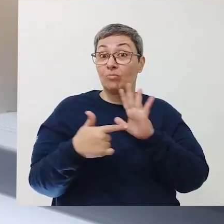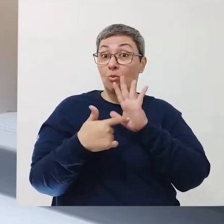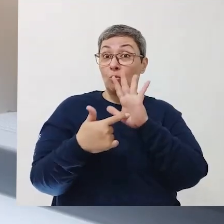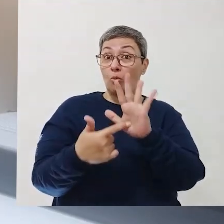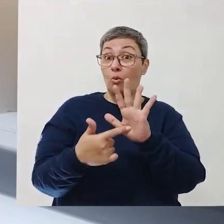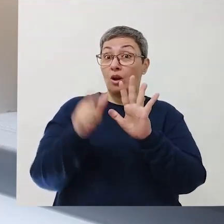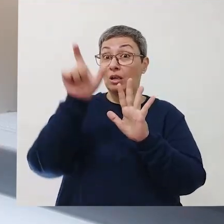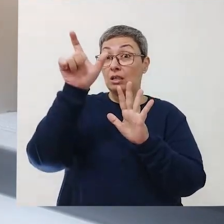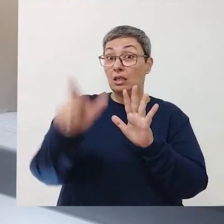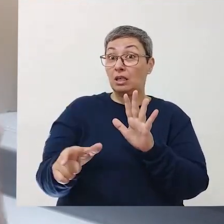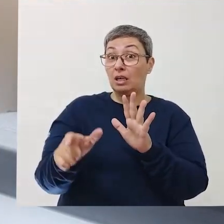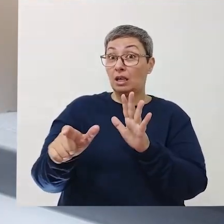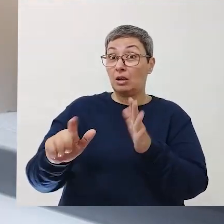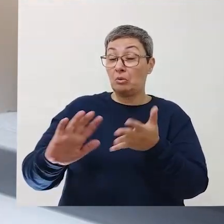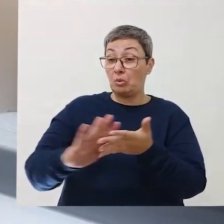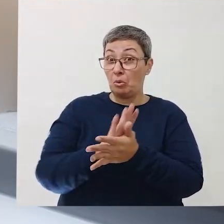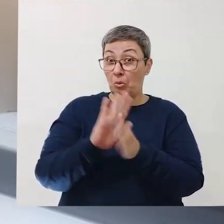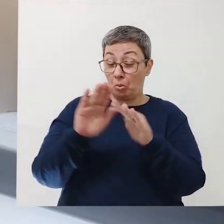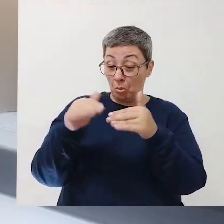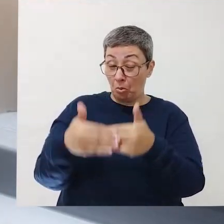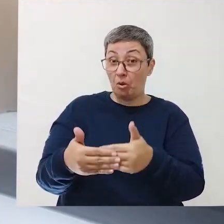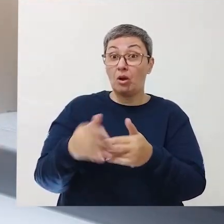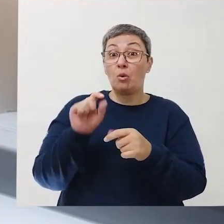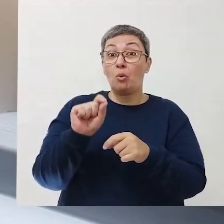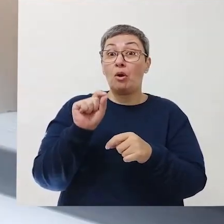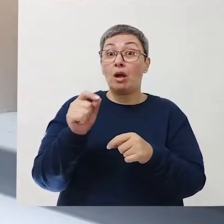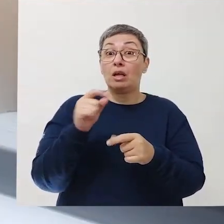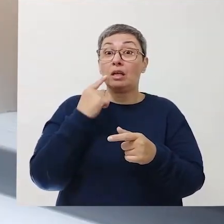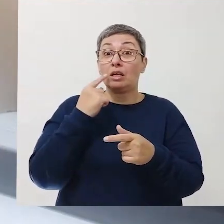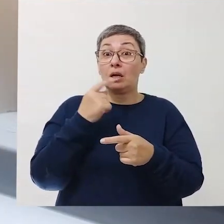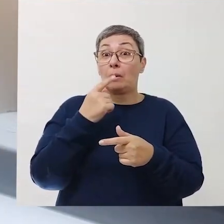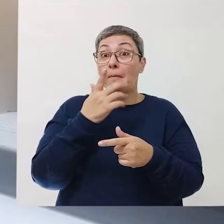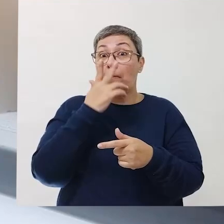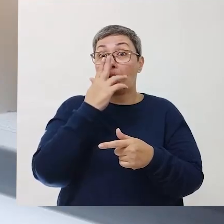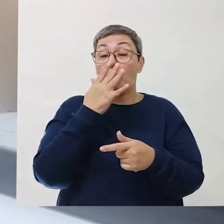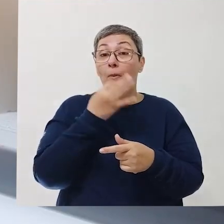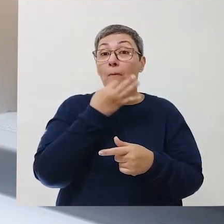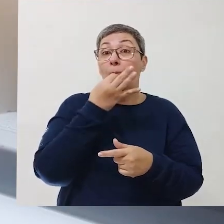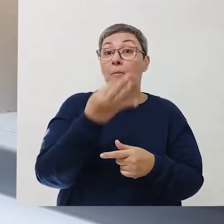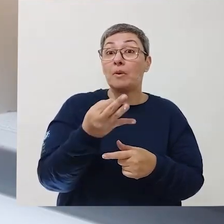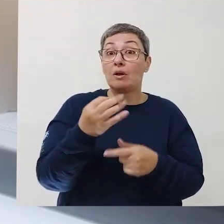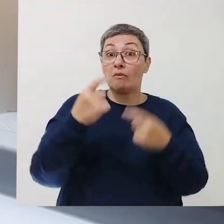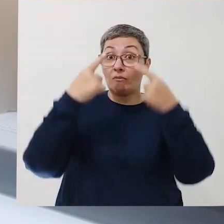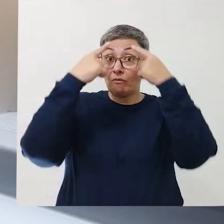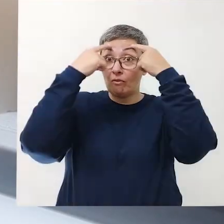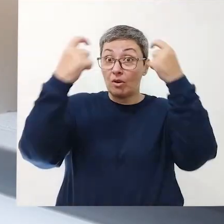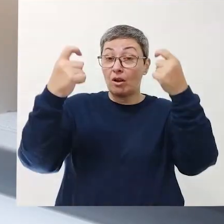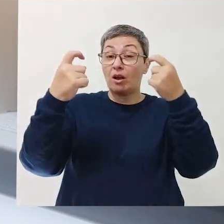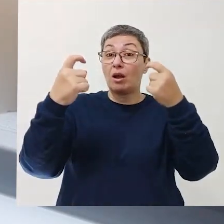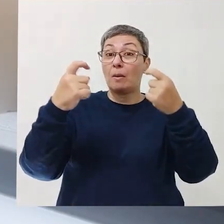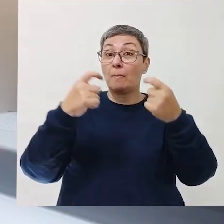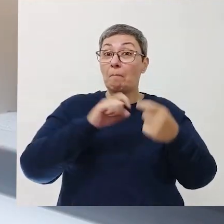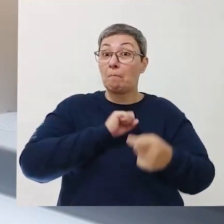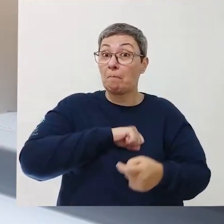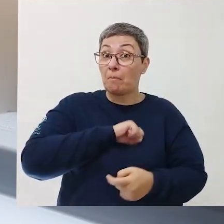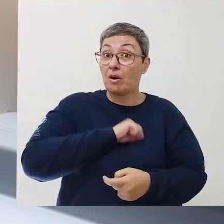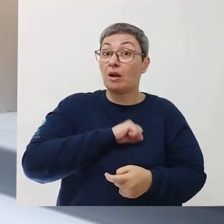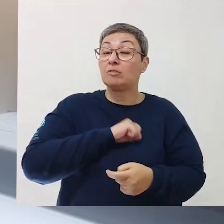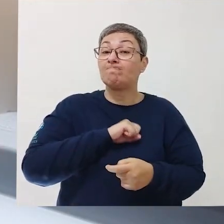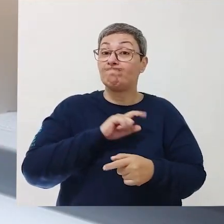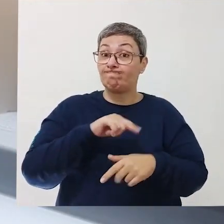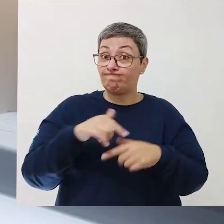interpretados Como homofóbicos Racistas Preconceituosos E entre outros